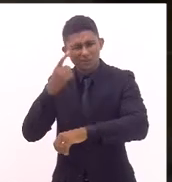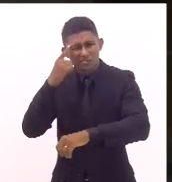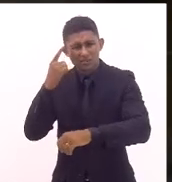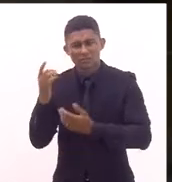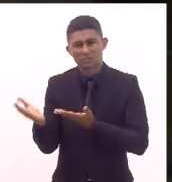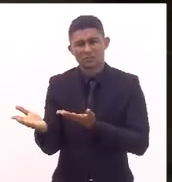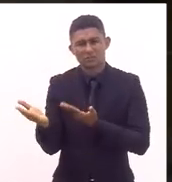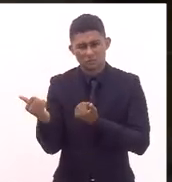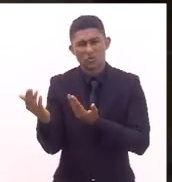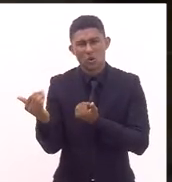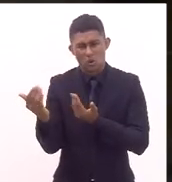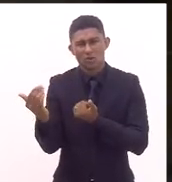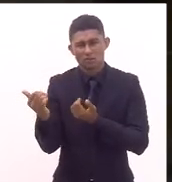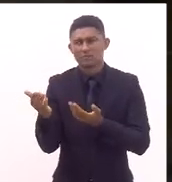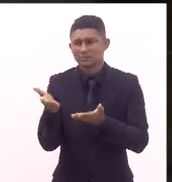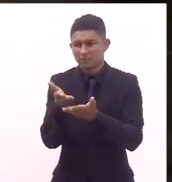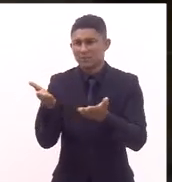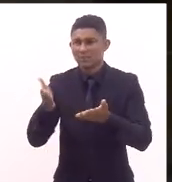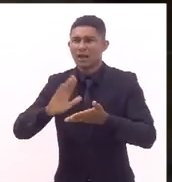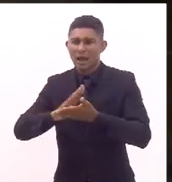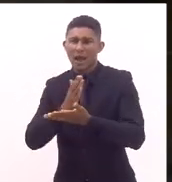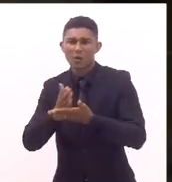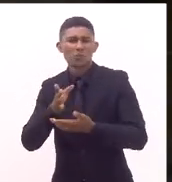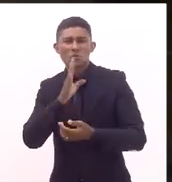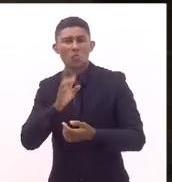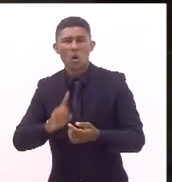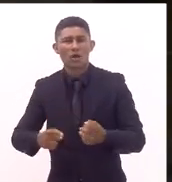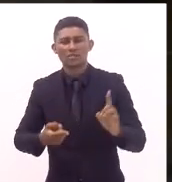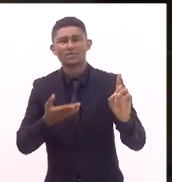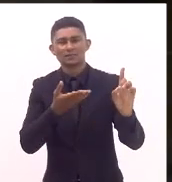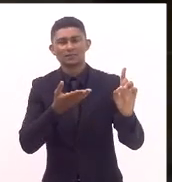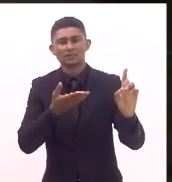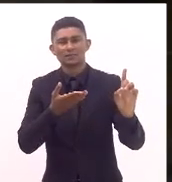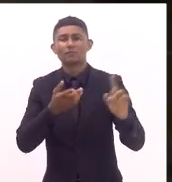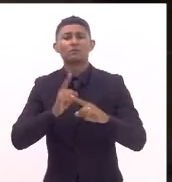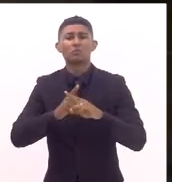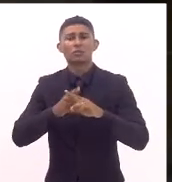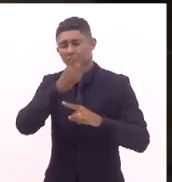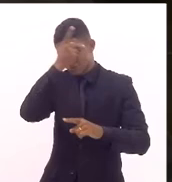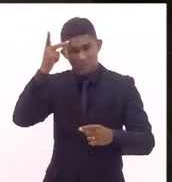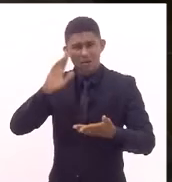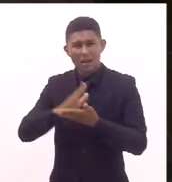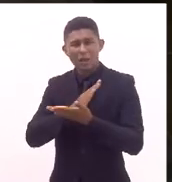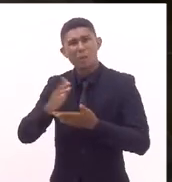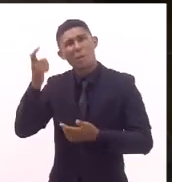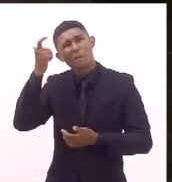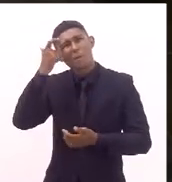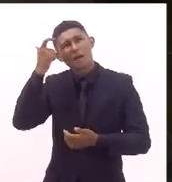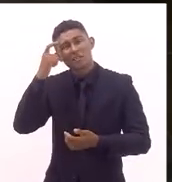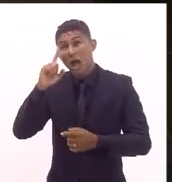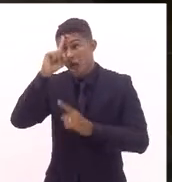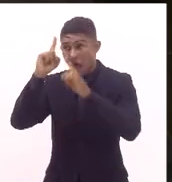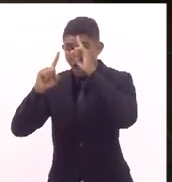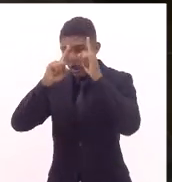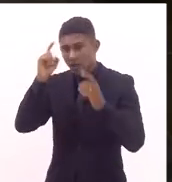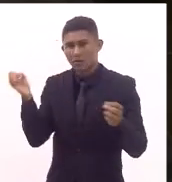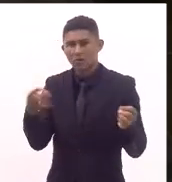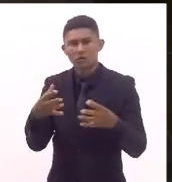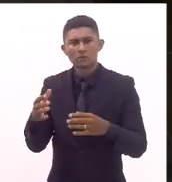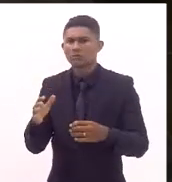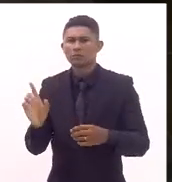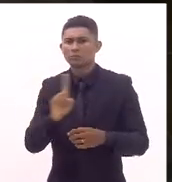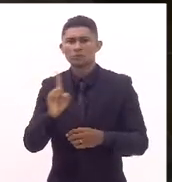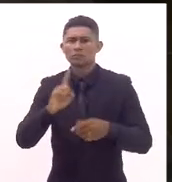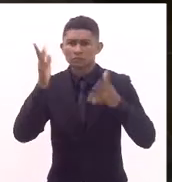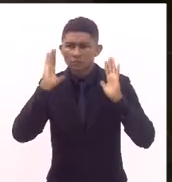juventude acho que muitos até ainda nem conhecia Benedita que tem gente que tá achando que tá inventando a roda coisa que a gente já